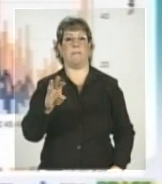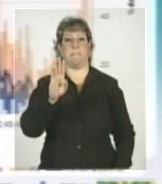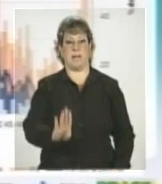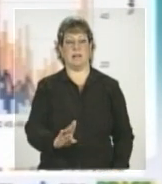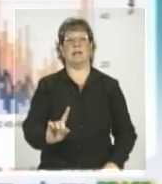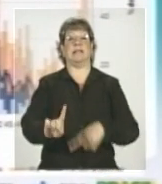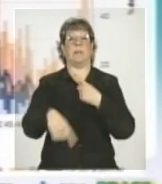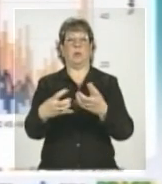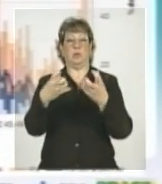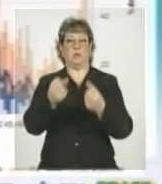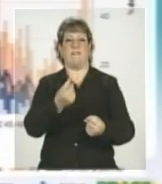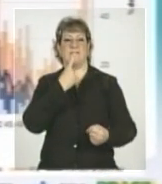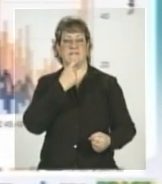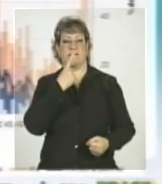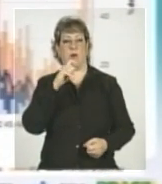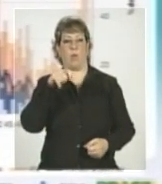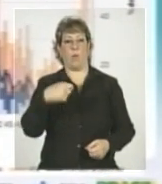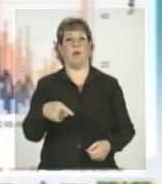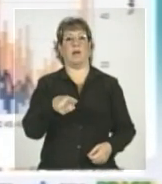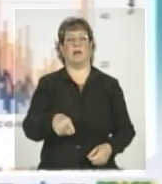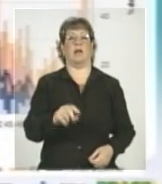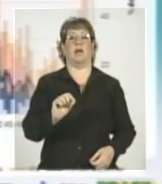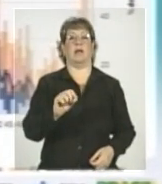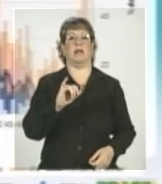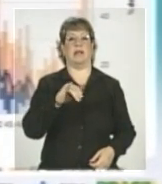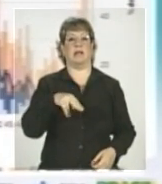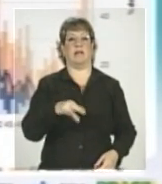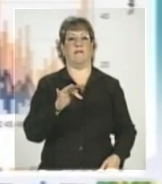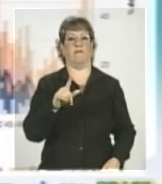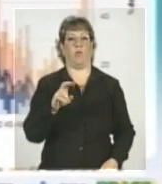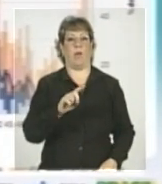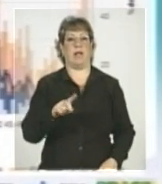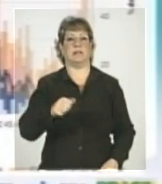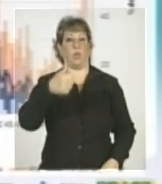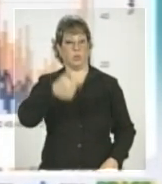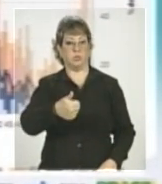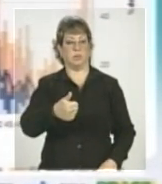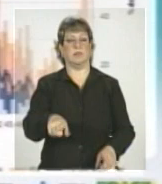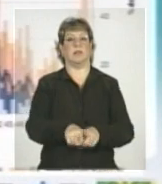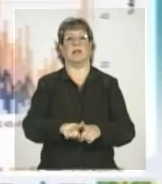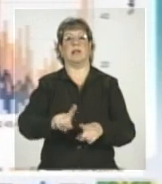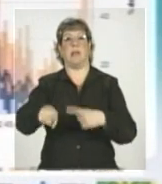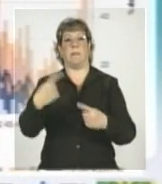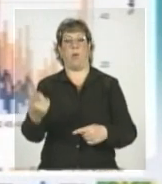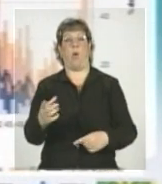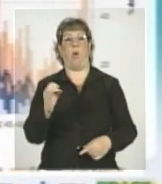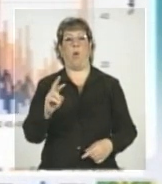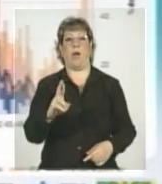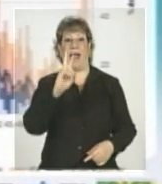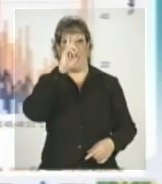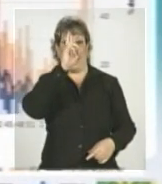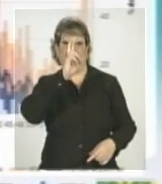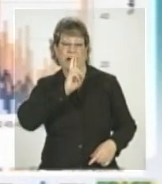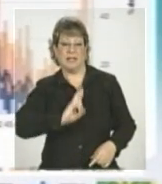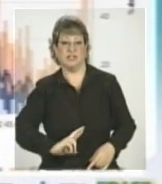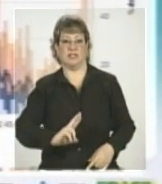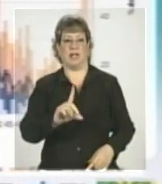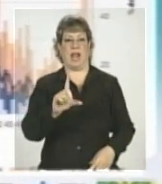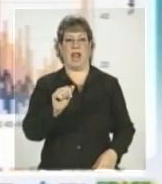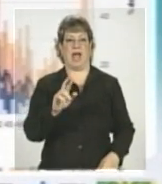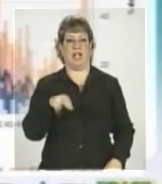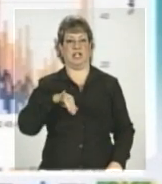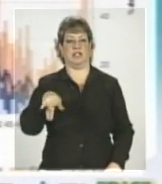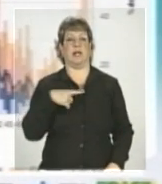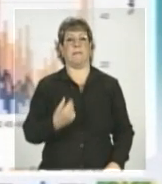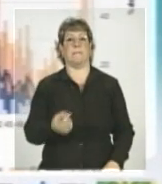esse vermelho escuro, para influenza 1, depois o para influenza 2. Esse laranja, que